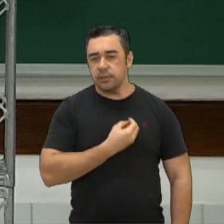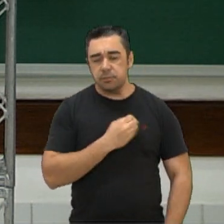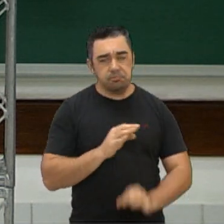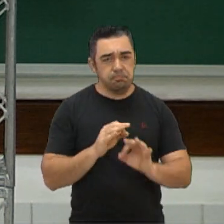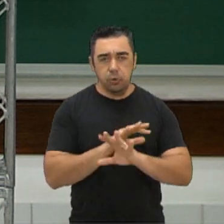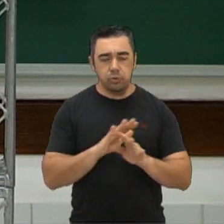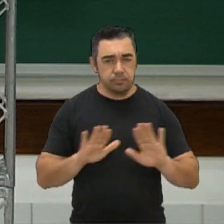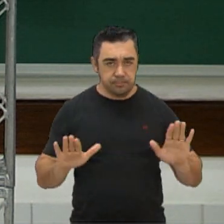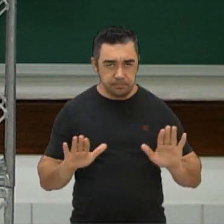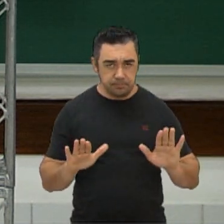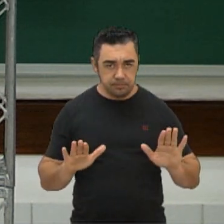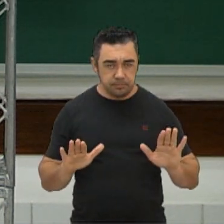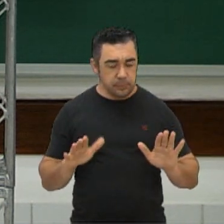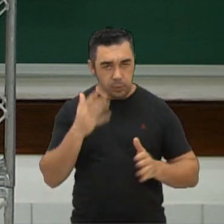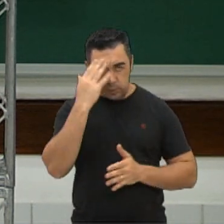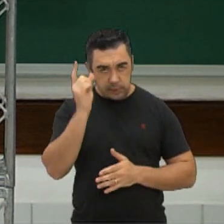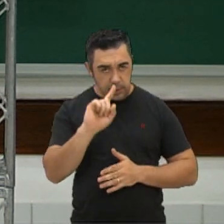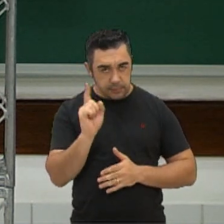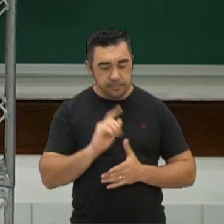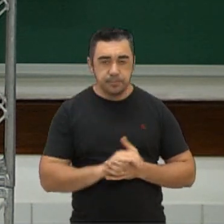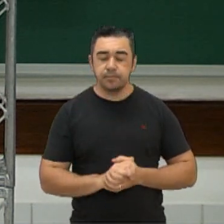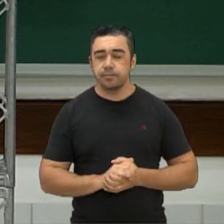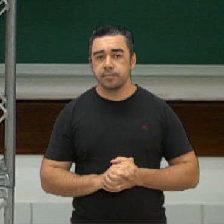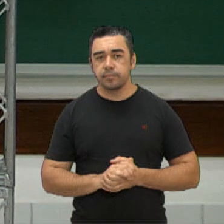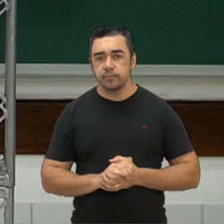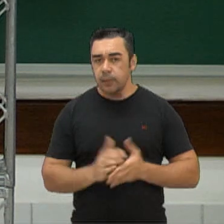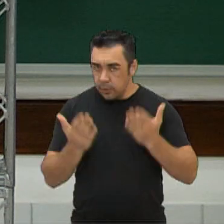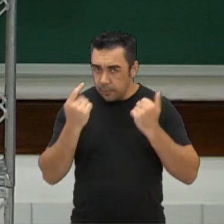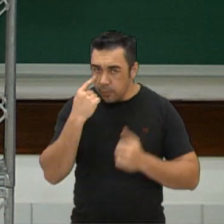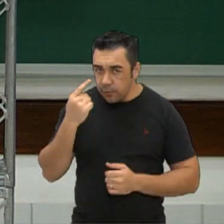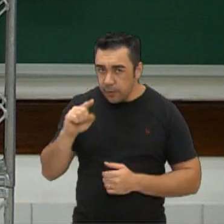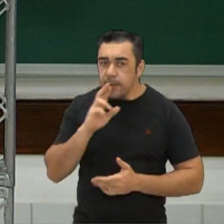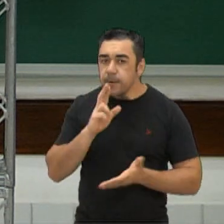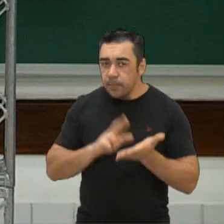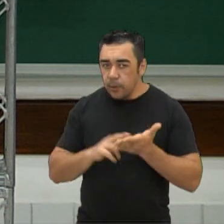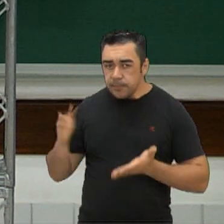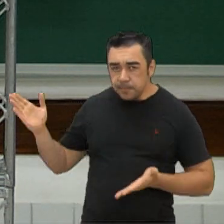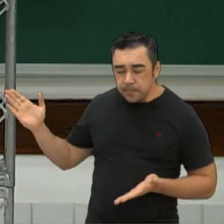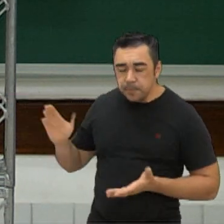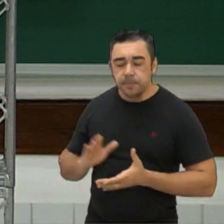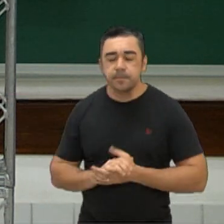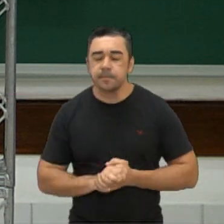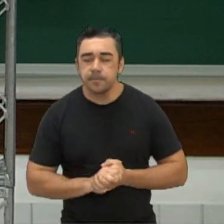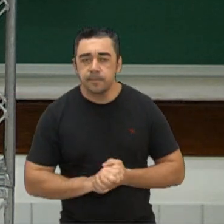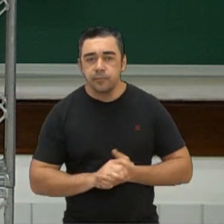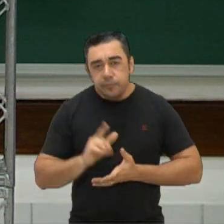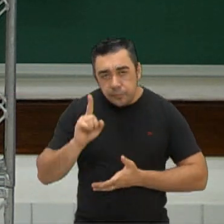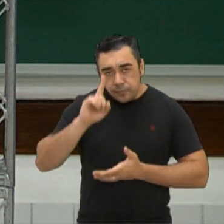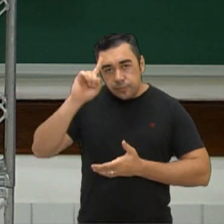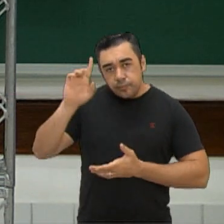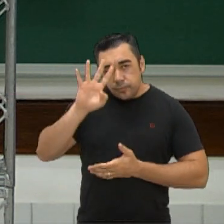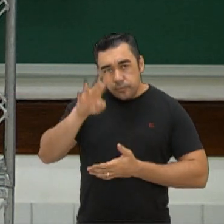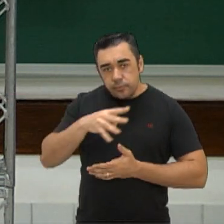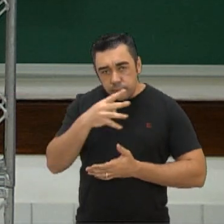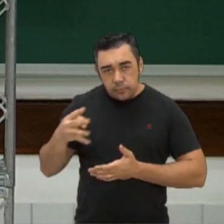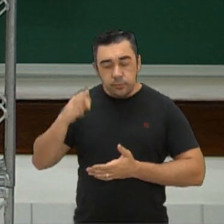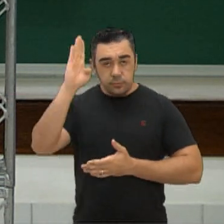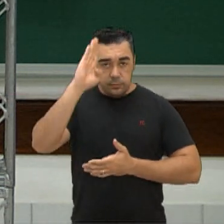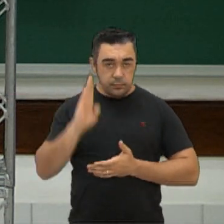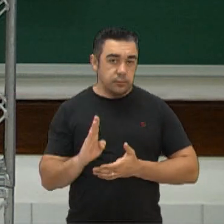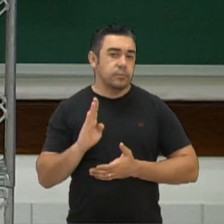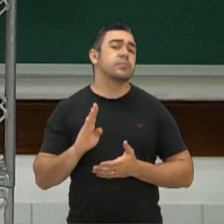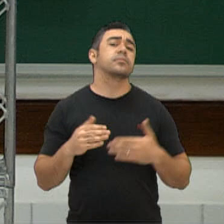está garantida, hein? Não deixem de fazer isso. E aí, vamos lá para a nossa resposta? No calendário de datas comemorativas no